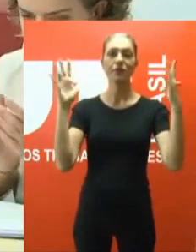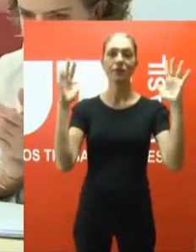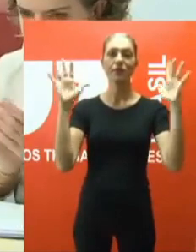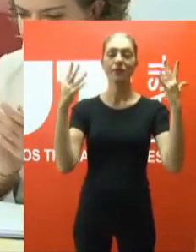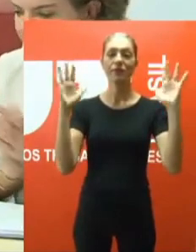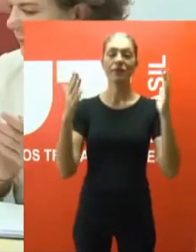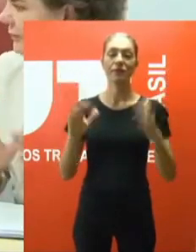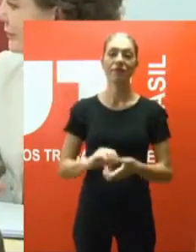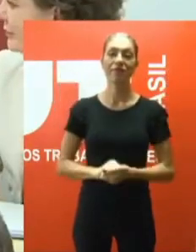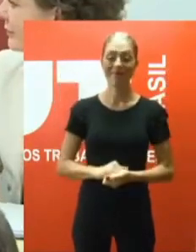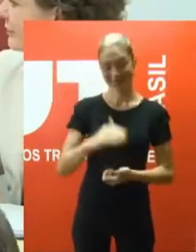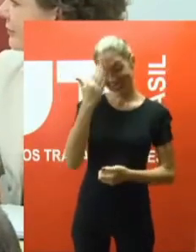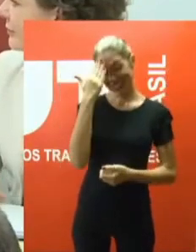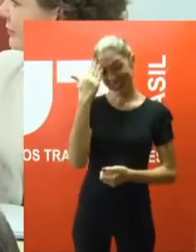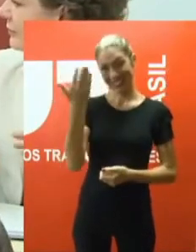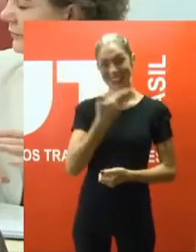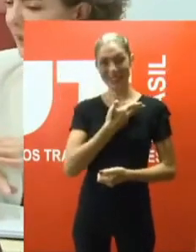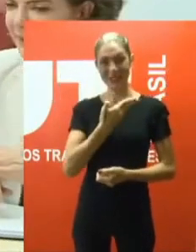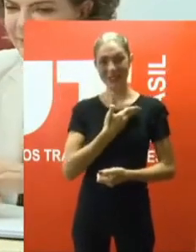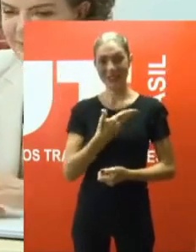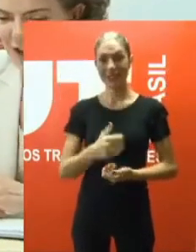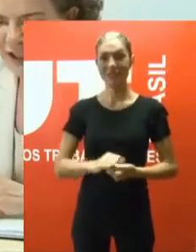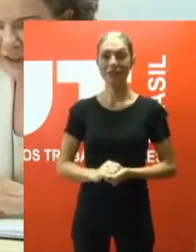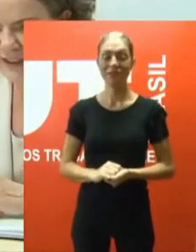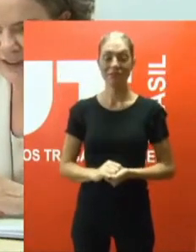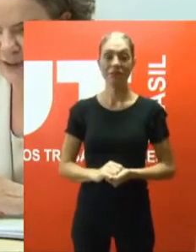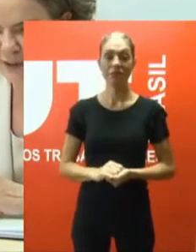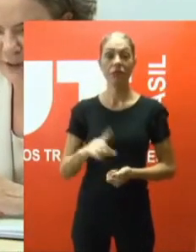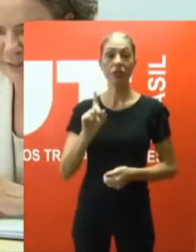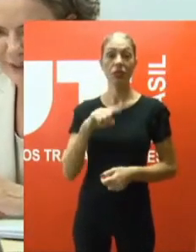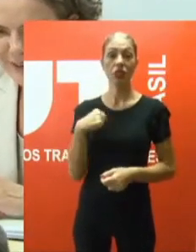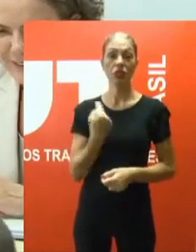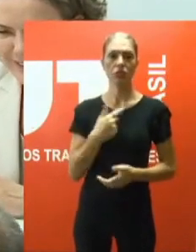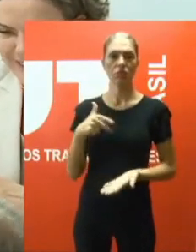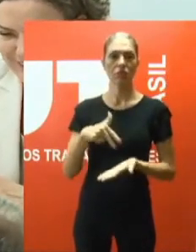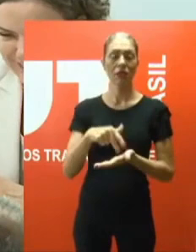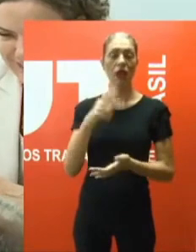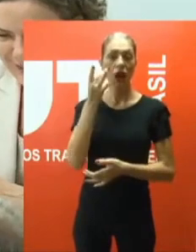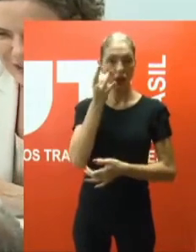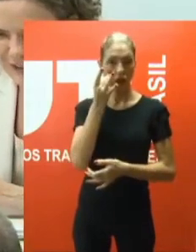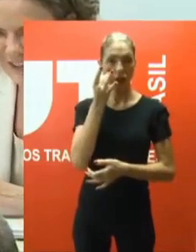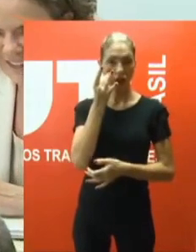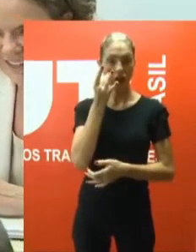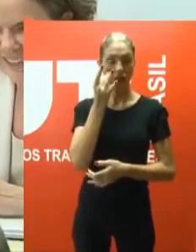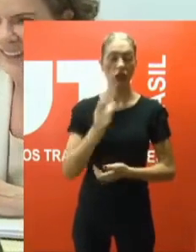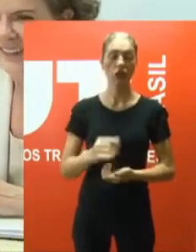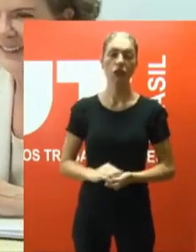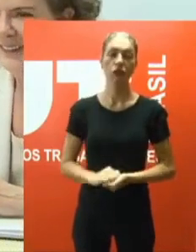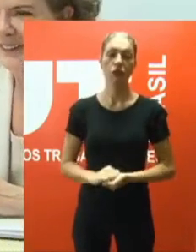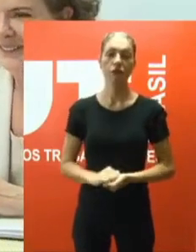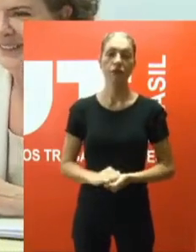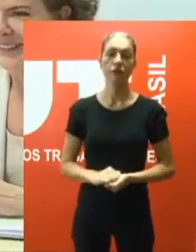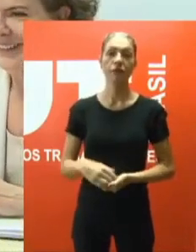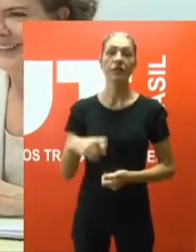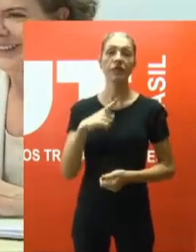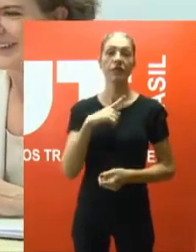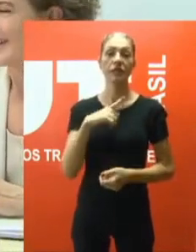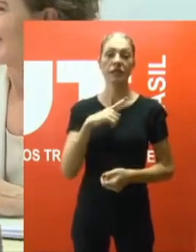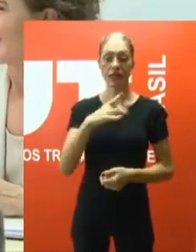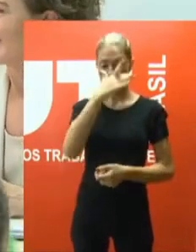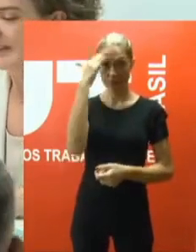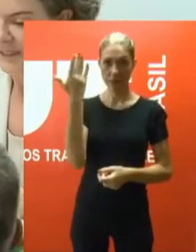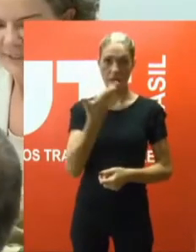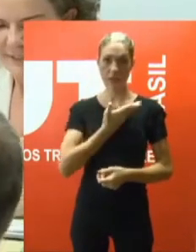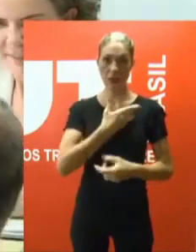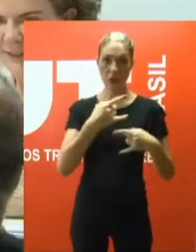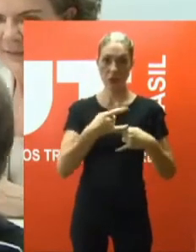Muito obrigada, companheiro. Nós estamos ao vivo, os companheiros na sala de Zoom e outros